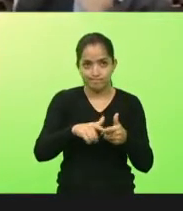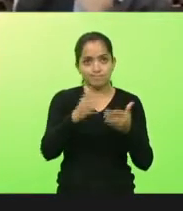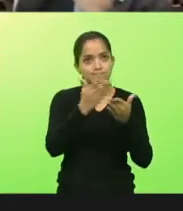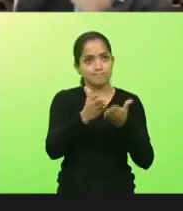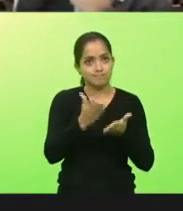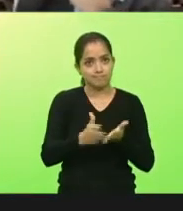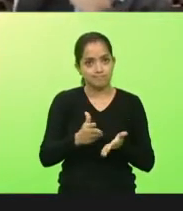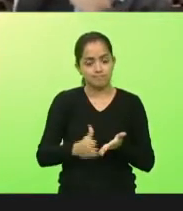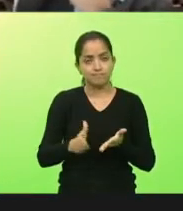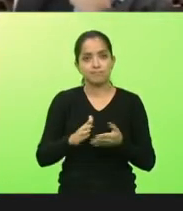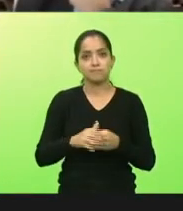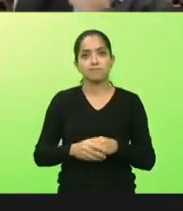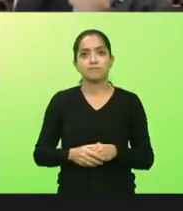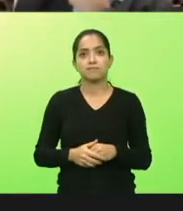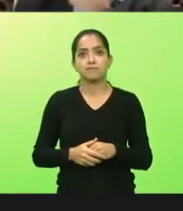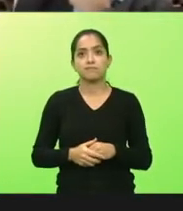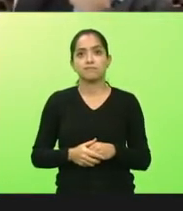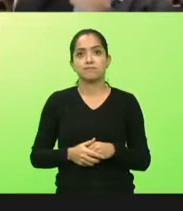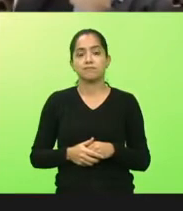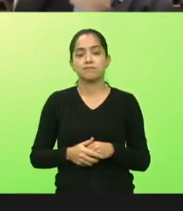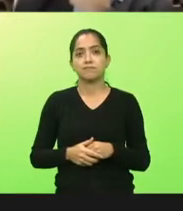consideráveis, né?